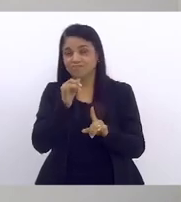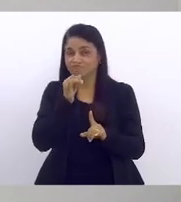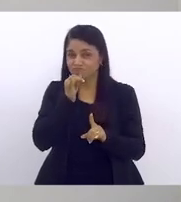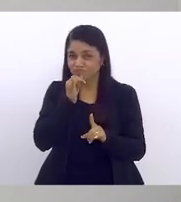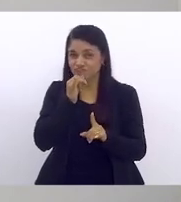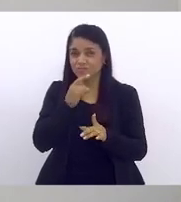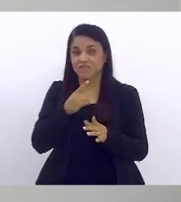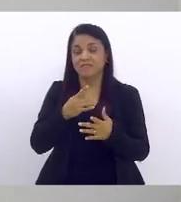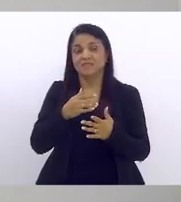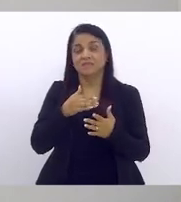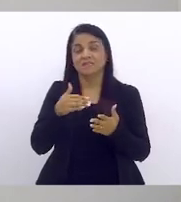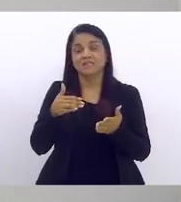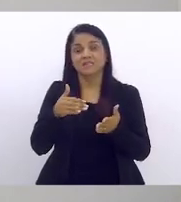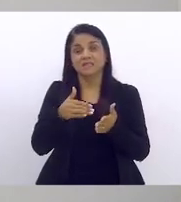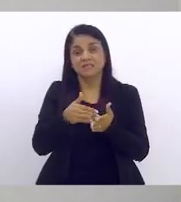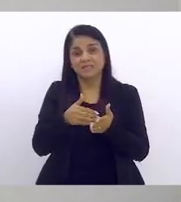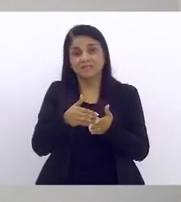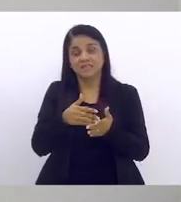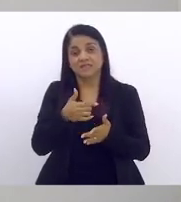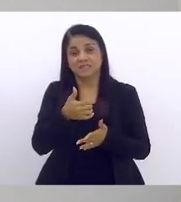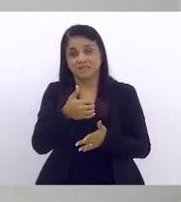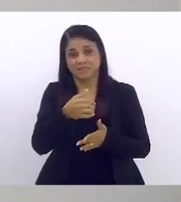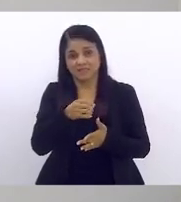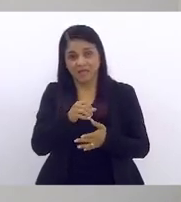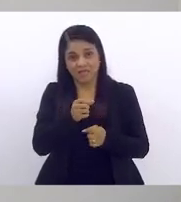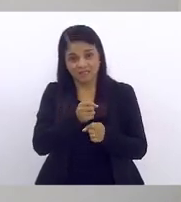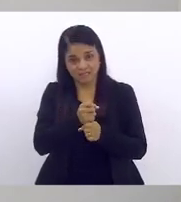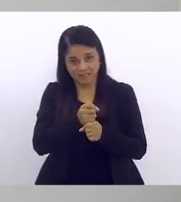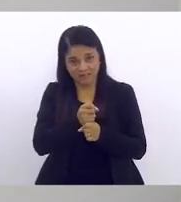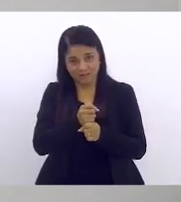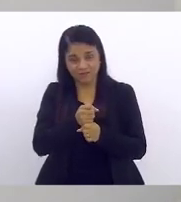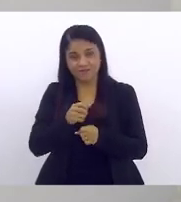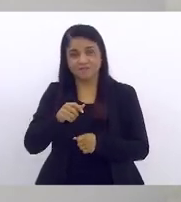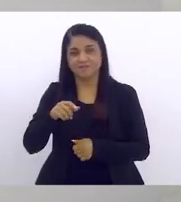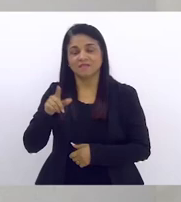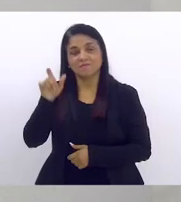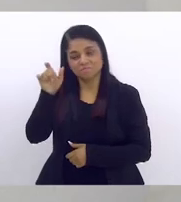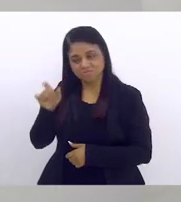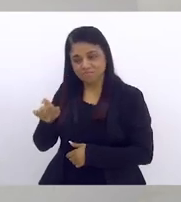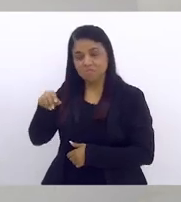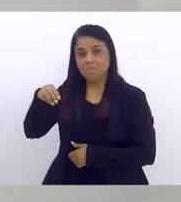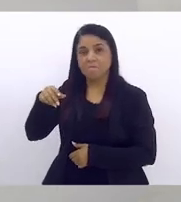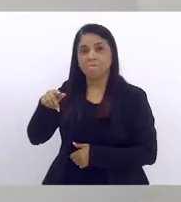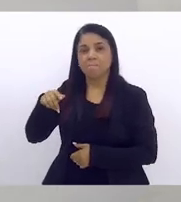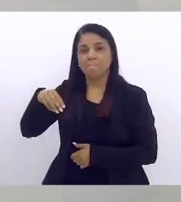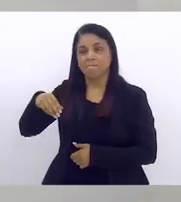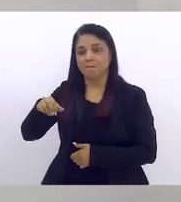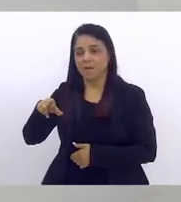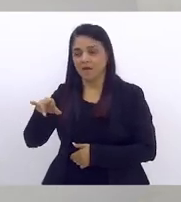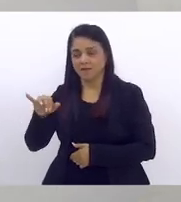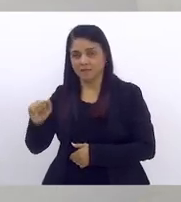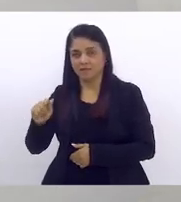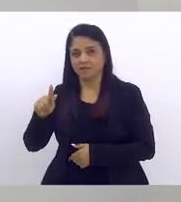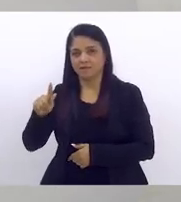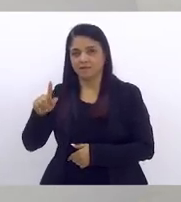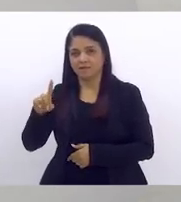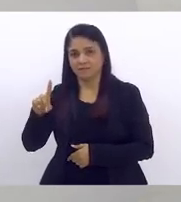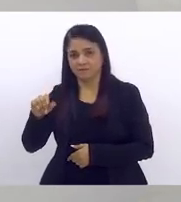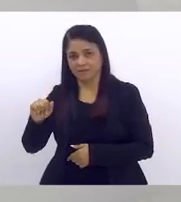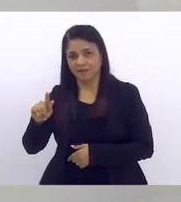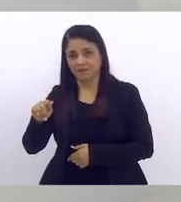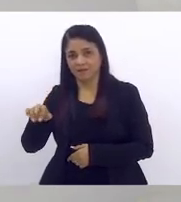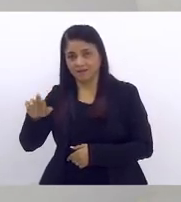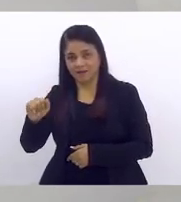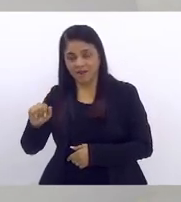ele completa 10 anos, infelizmente, a Graça se aposentou. Ela pediu o desligamento dela do